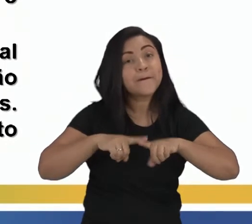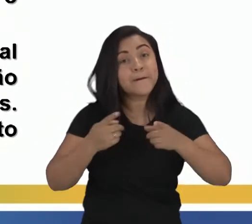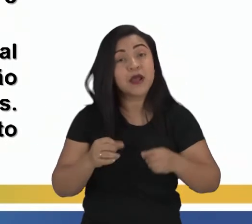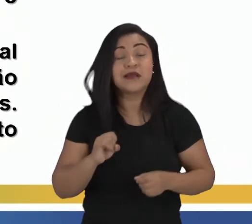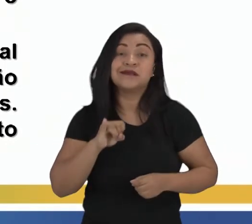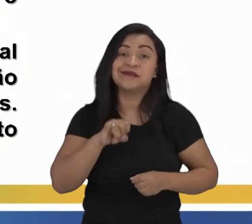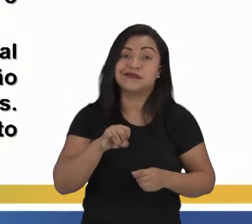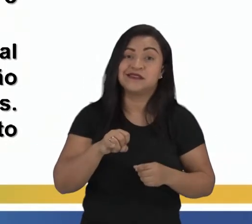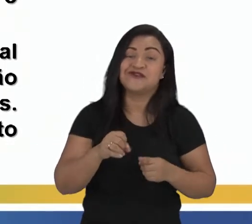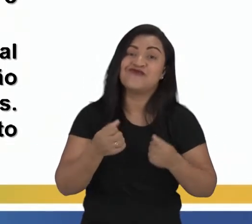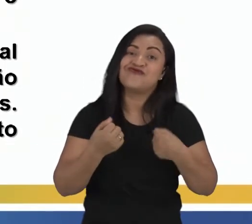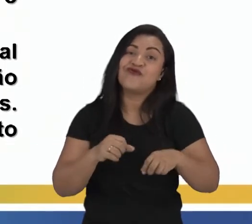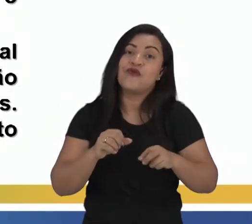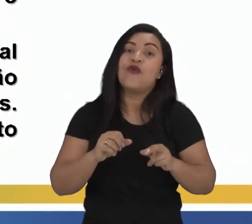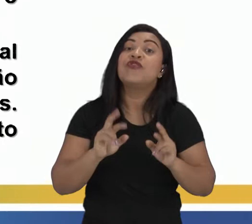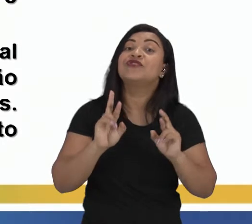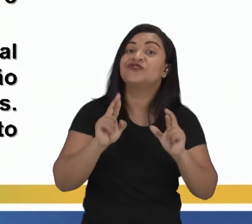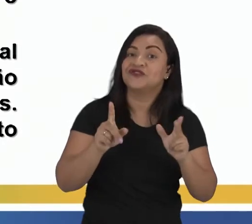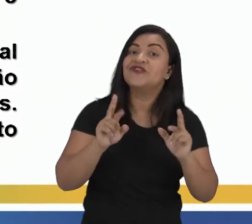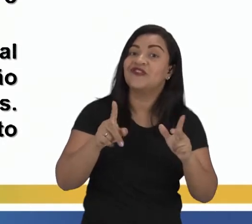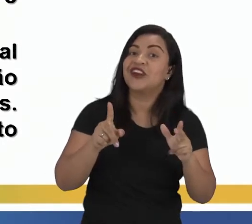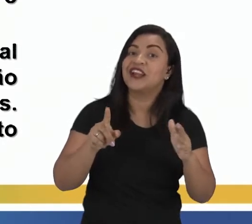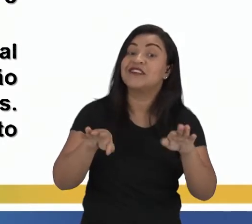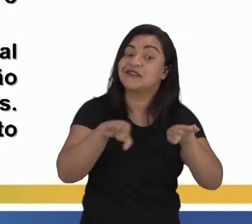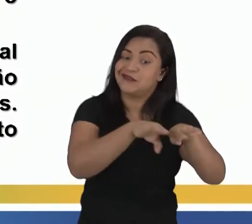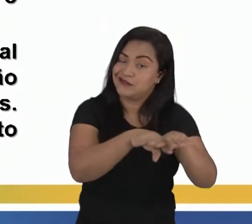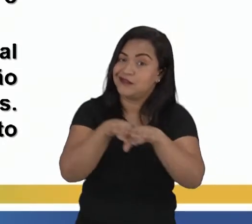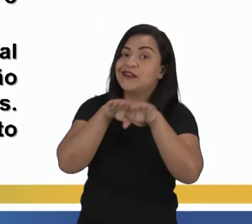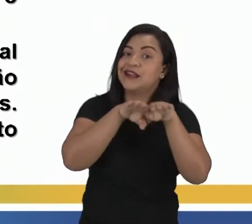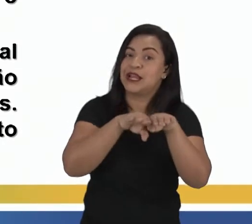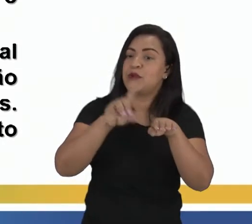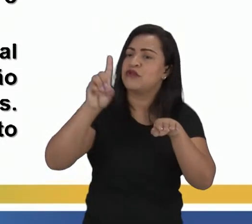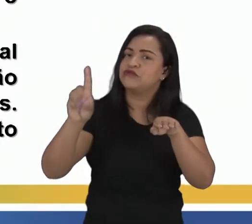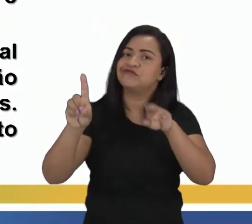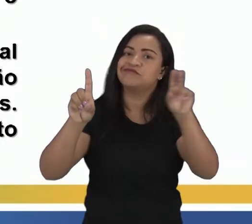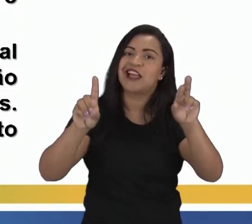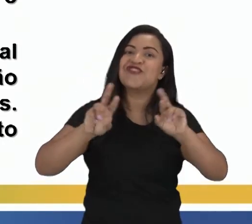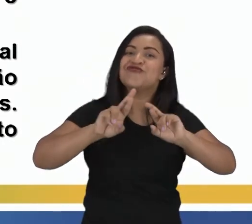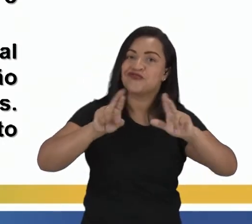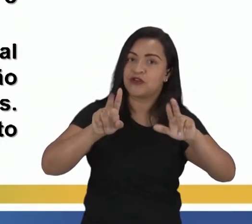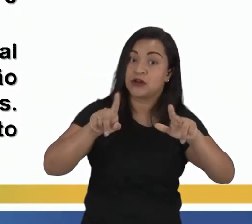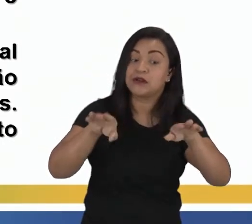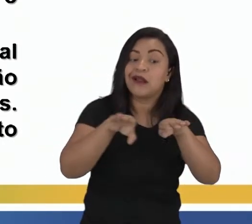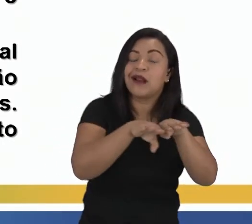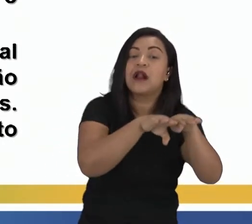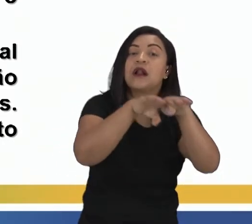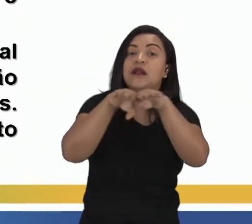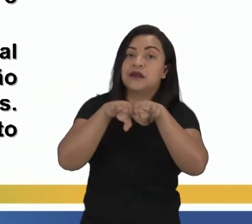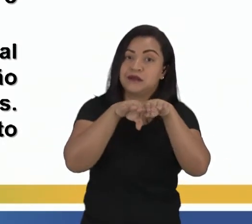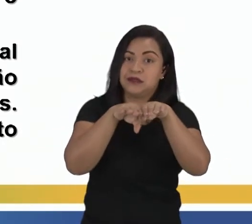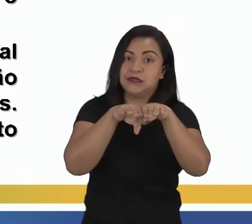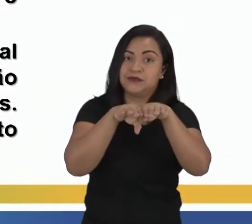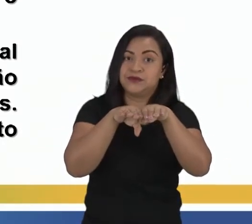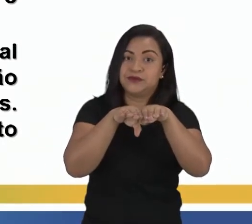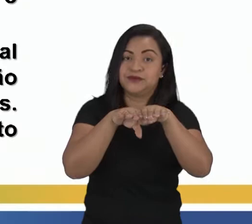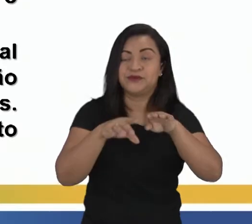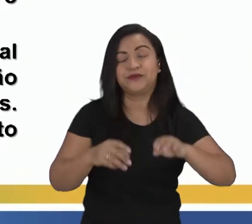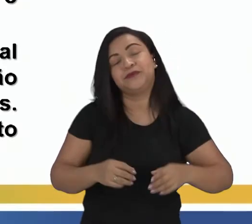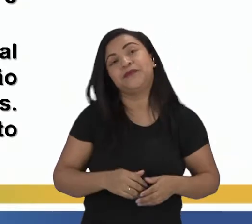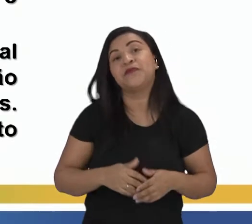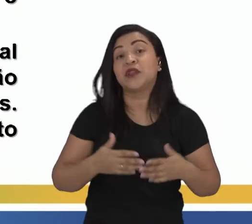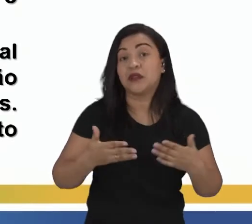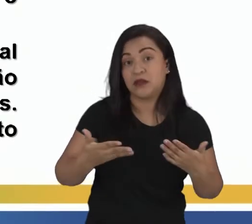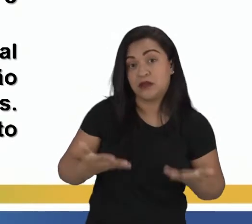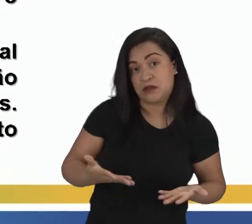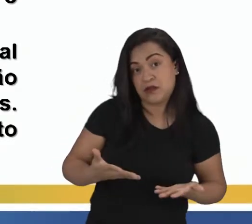tipos diferentes, como eu já tinha ressaltado, e o peso é uma força de campo, enquanto a normal uma força de contato.